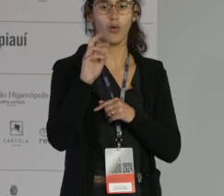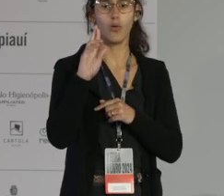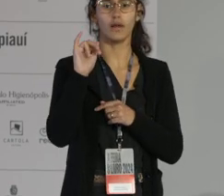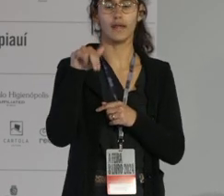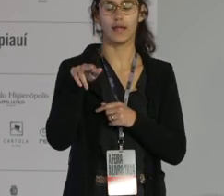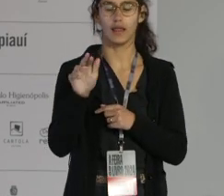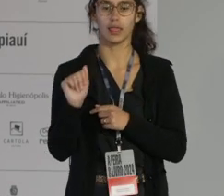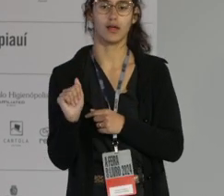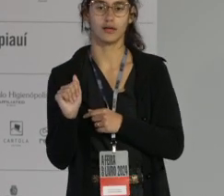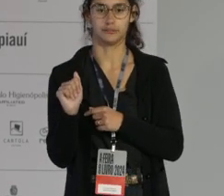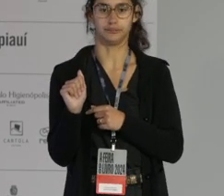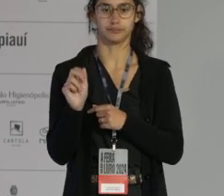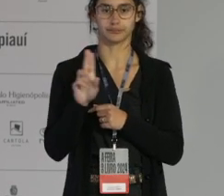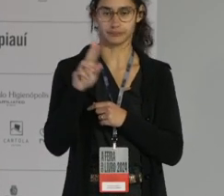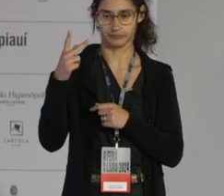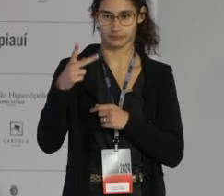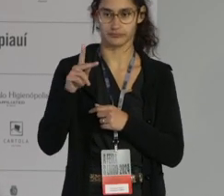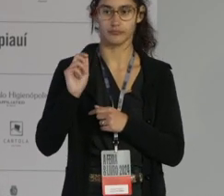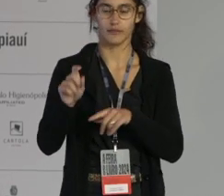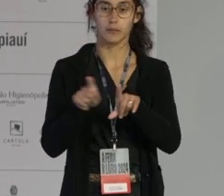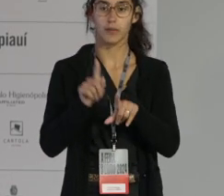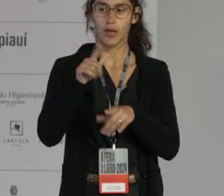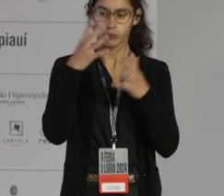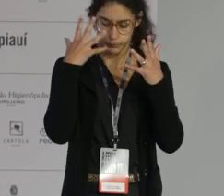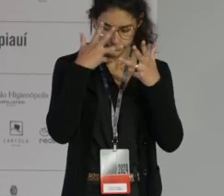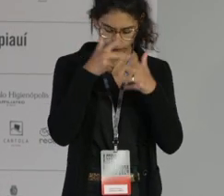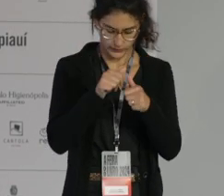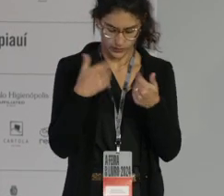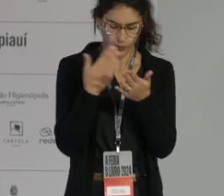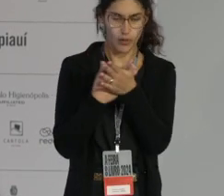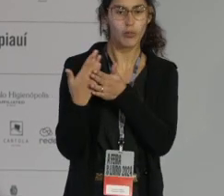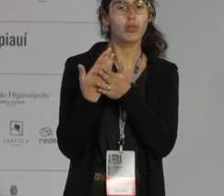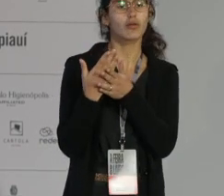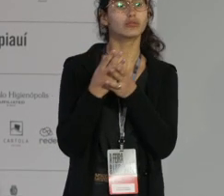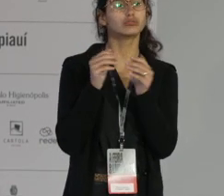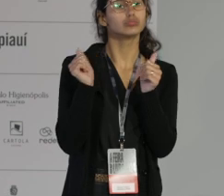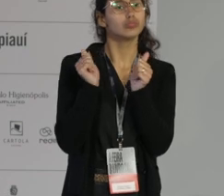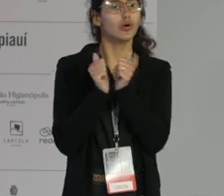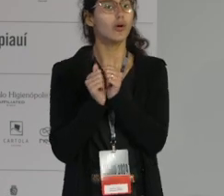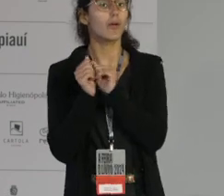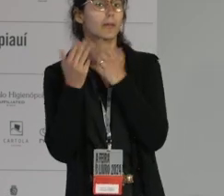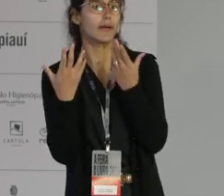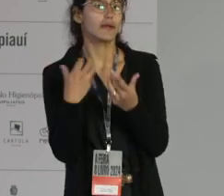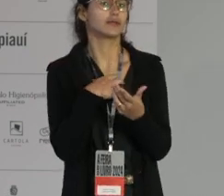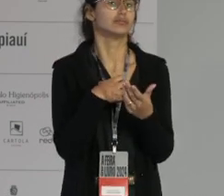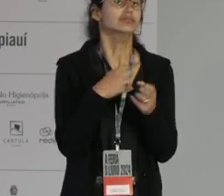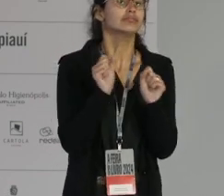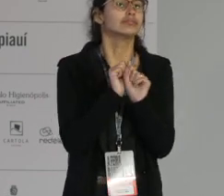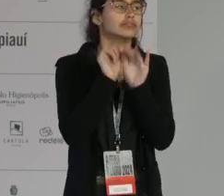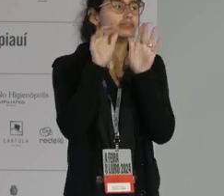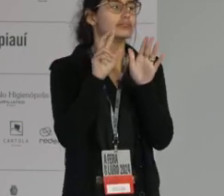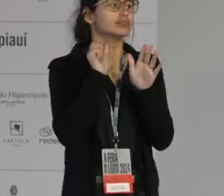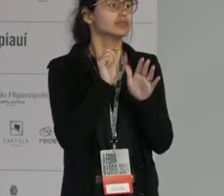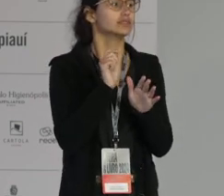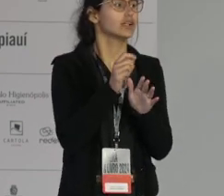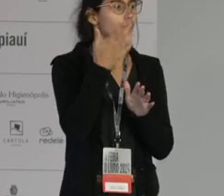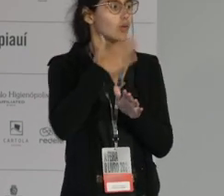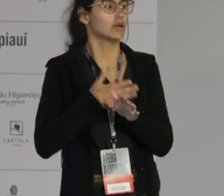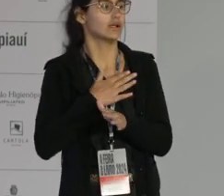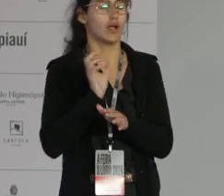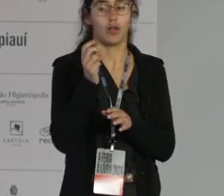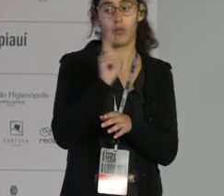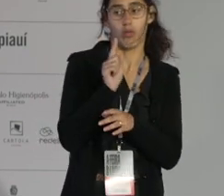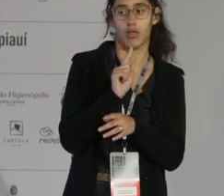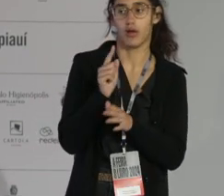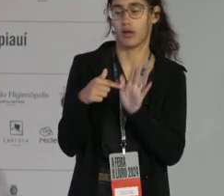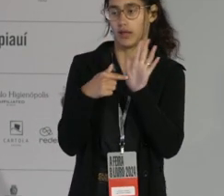Oriana. É. E ela é super bonita, daí ela começa meio a sair com ele, mas você não fica muito claro se ela está dando em cima dele ou não, ele também